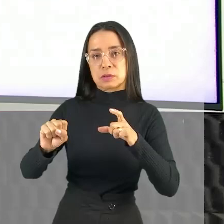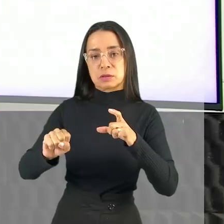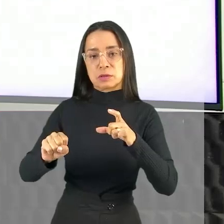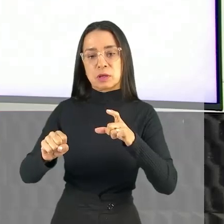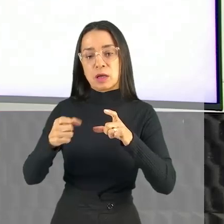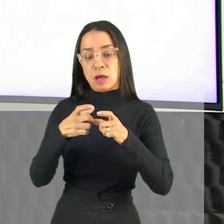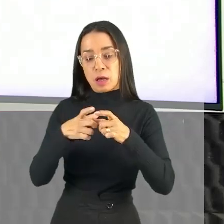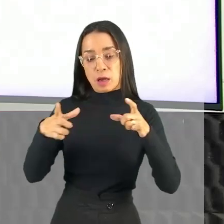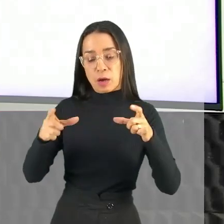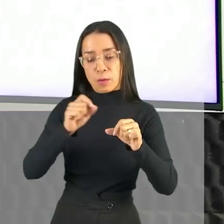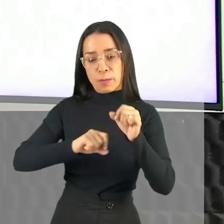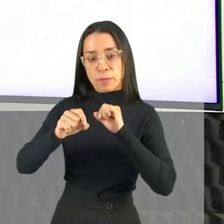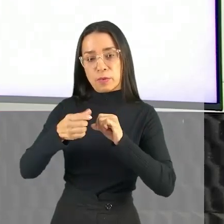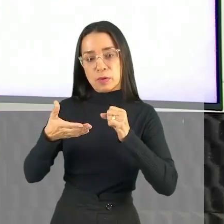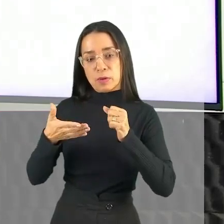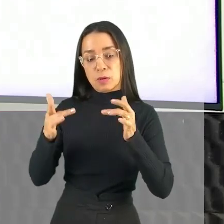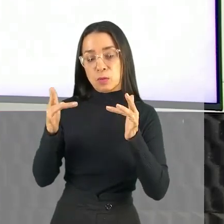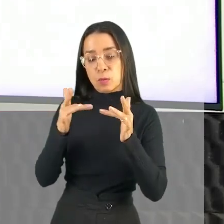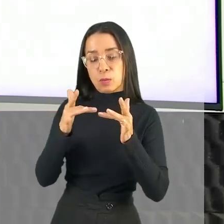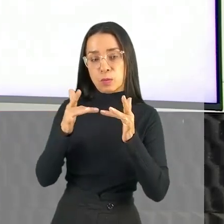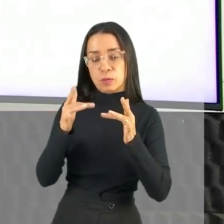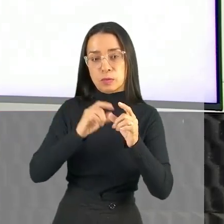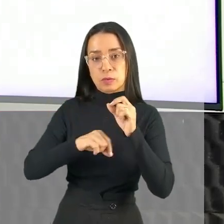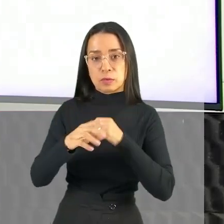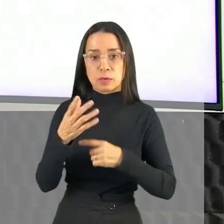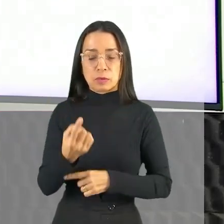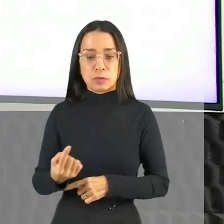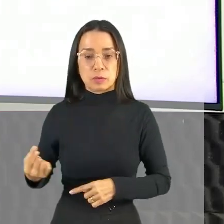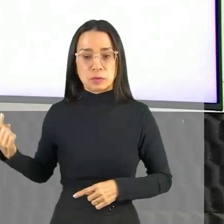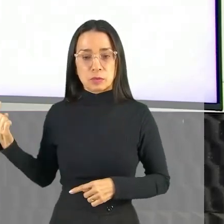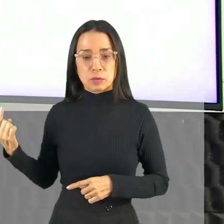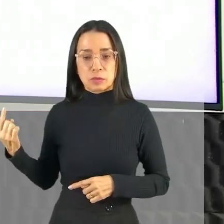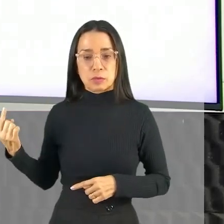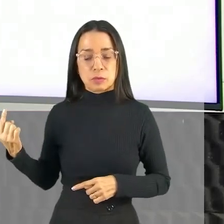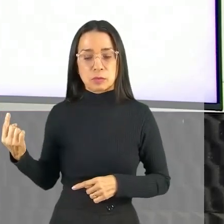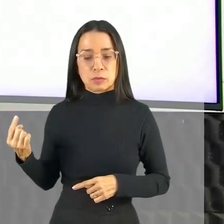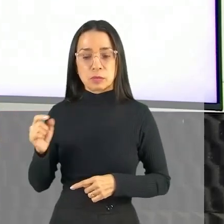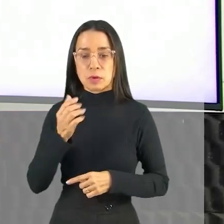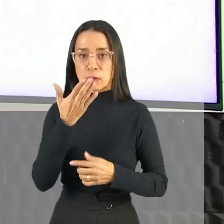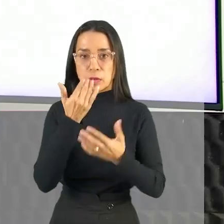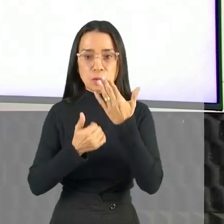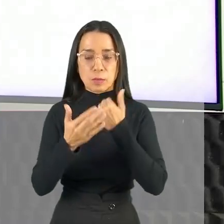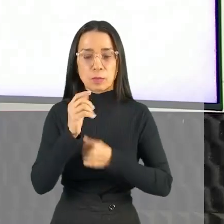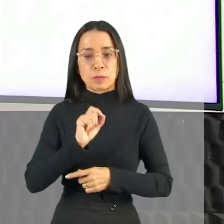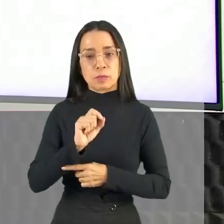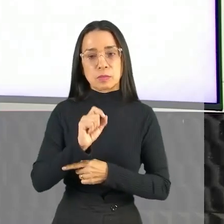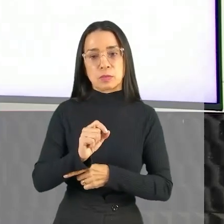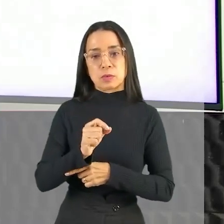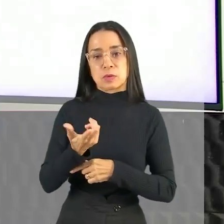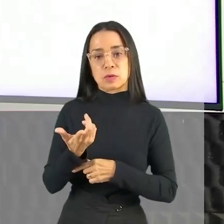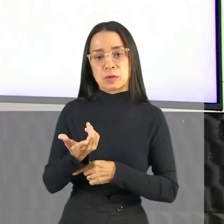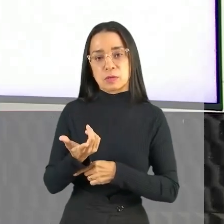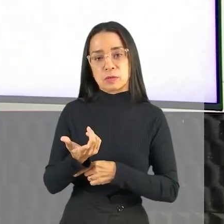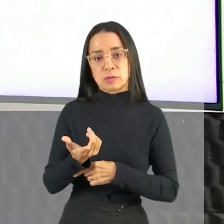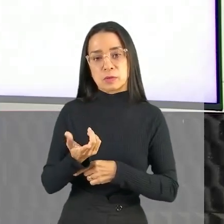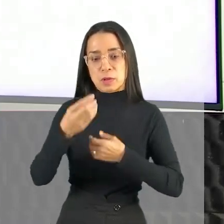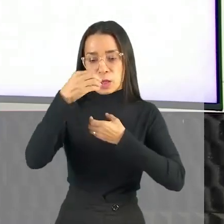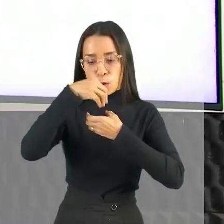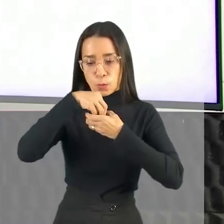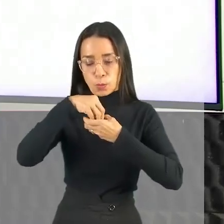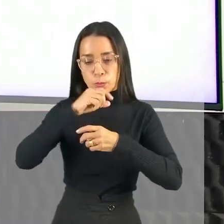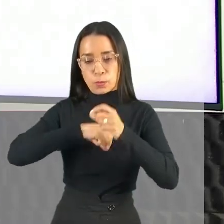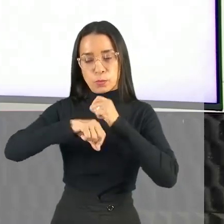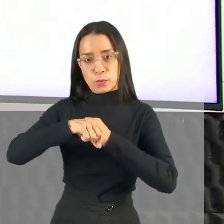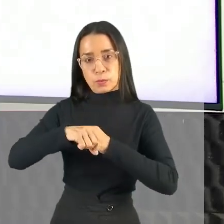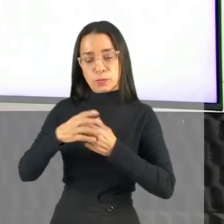contato celular com os nutrientes, tá? Com a comida, com aquilo que vai oferecer nutriente pra gente.